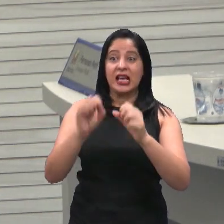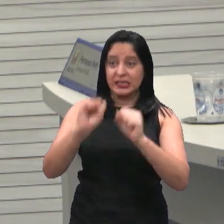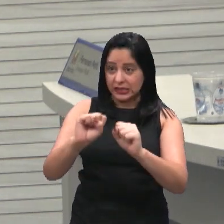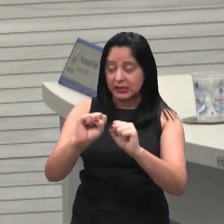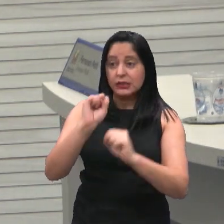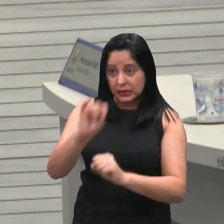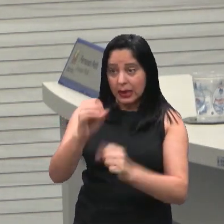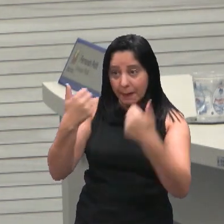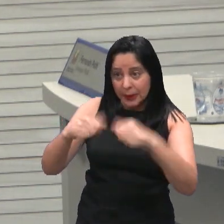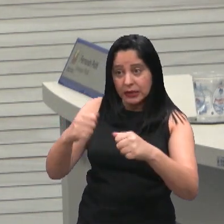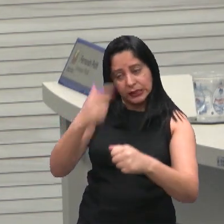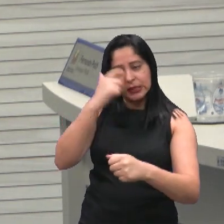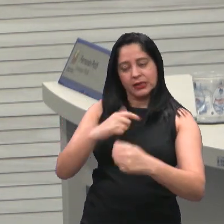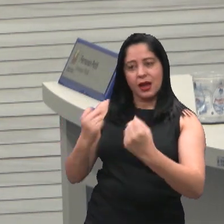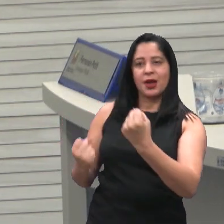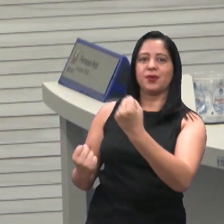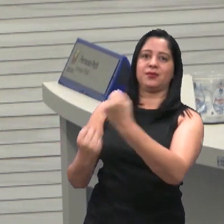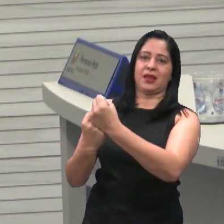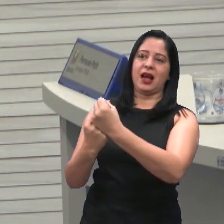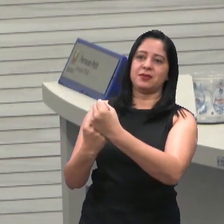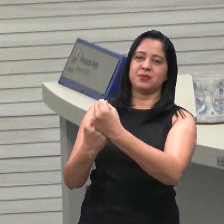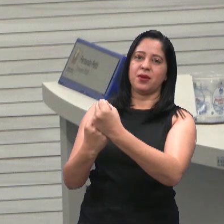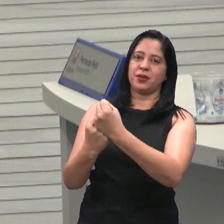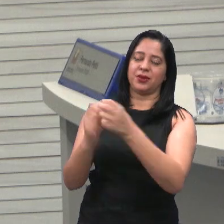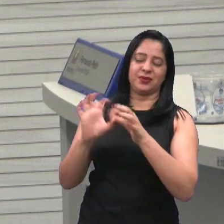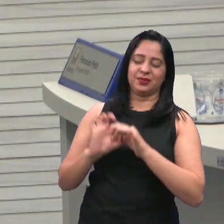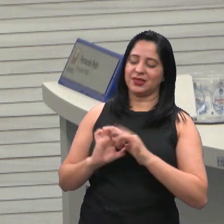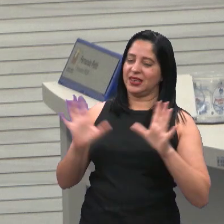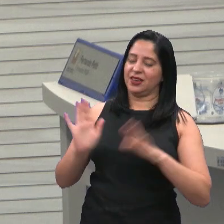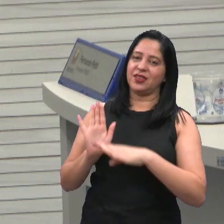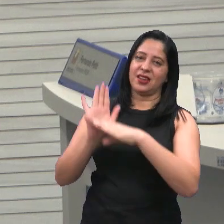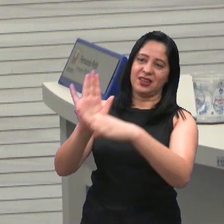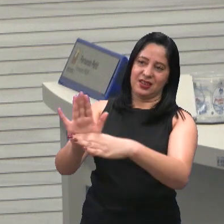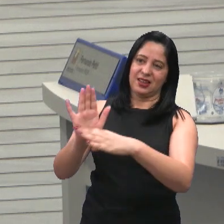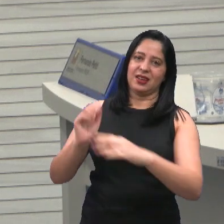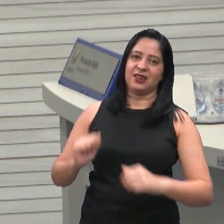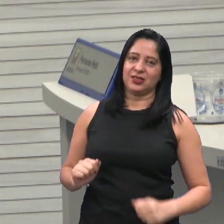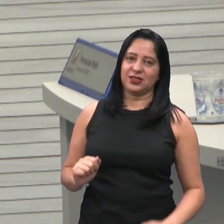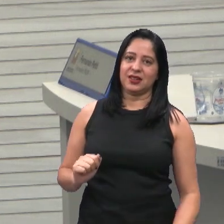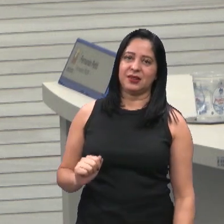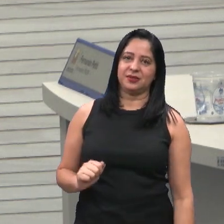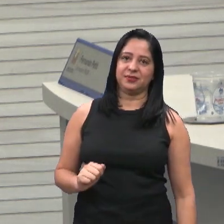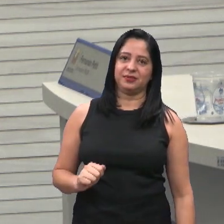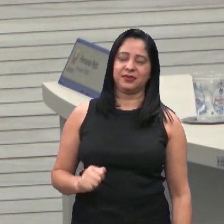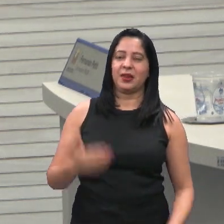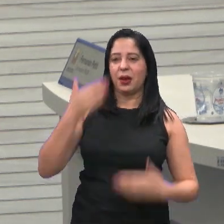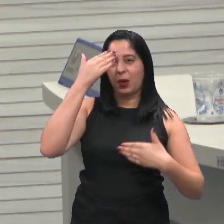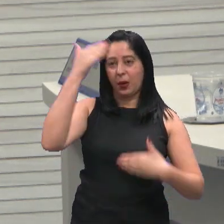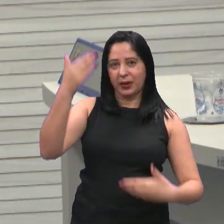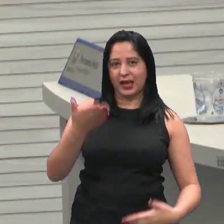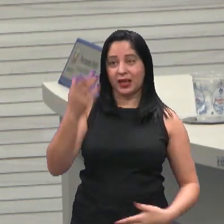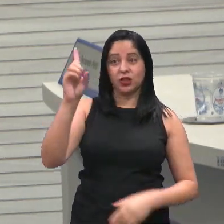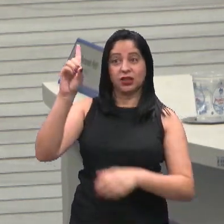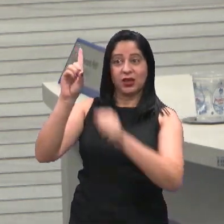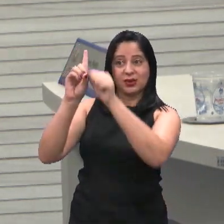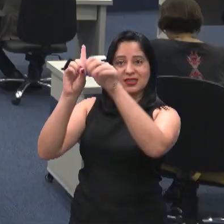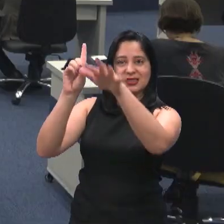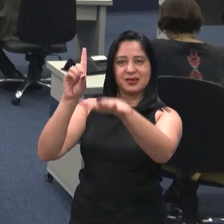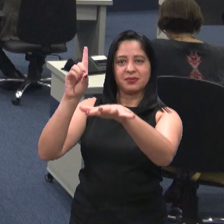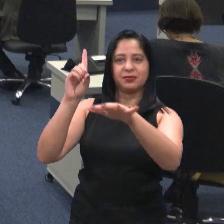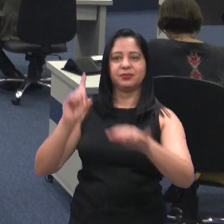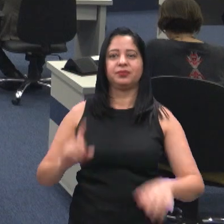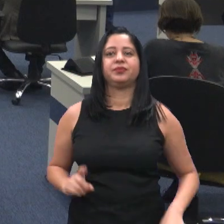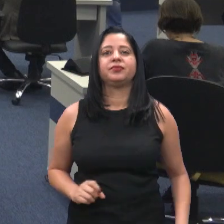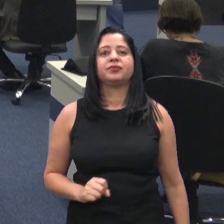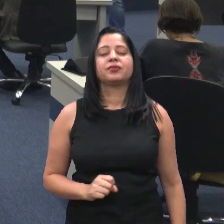vereador Gilson Campos está aqui, de braços abertos, para poder ajudar vocês e a categoria no que precisar. Tá bom, pessoal? Obrigado, Deus abençoe. Indicativo de